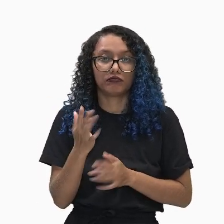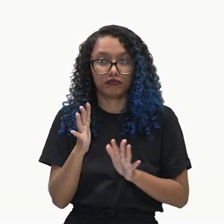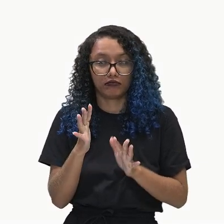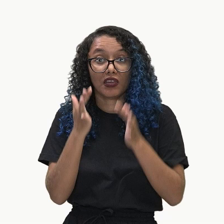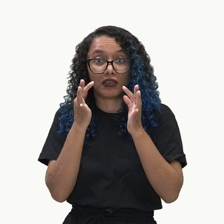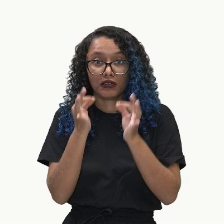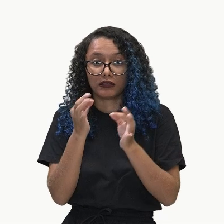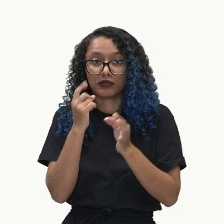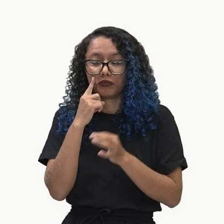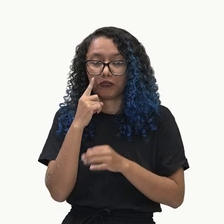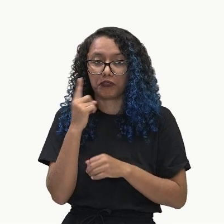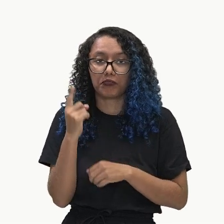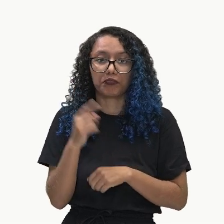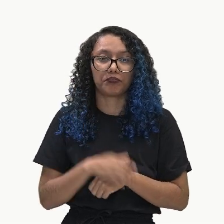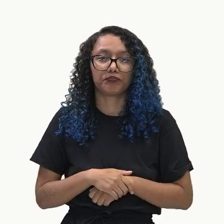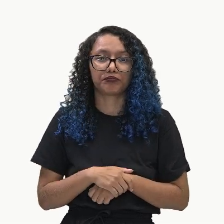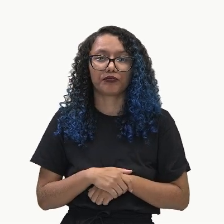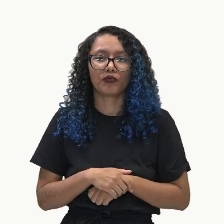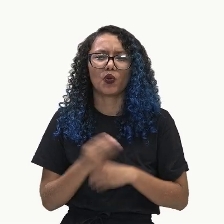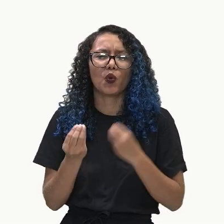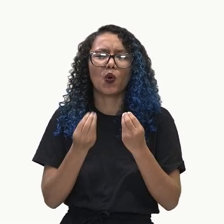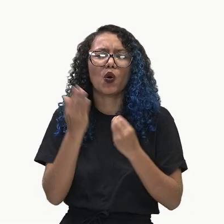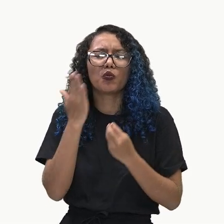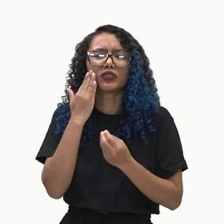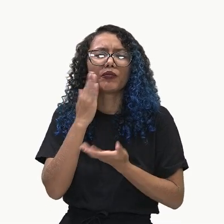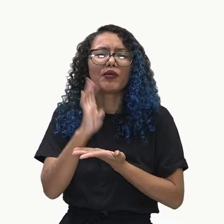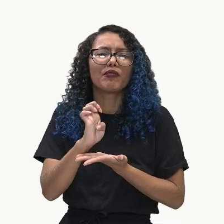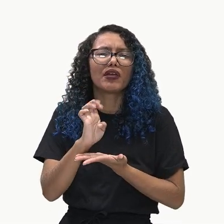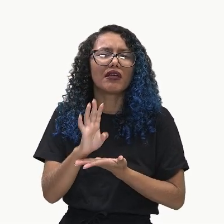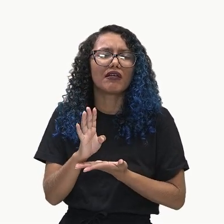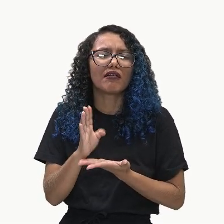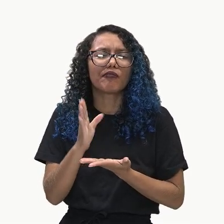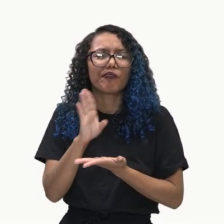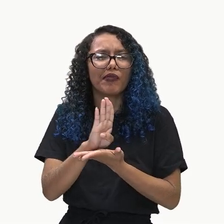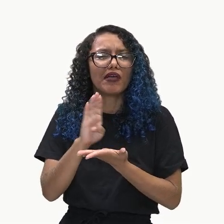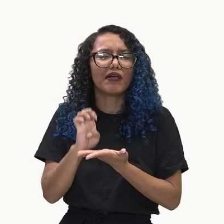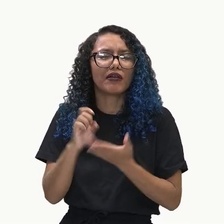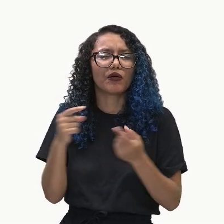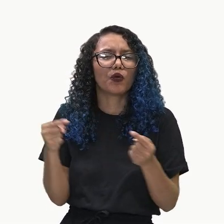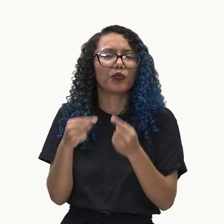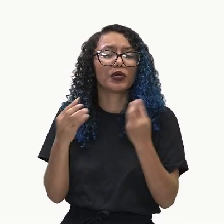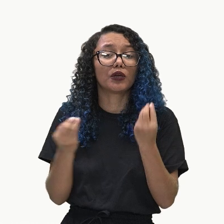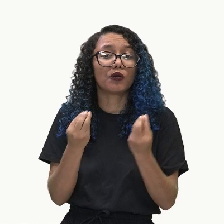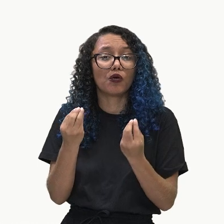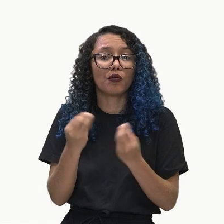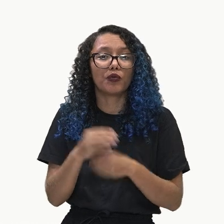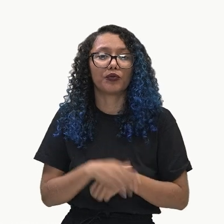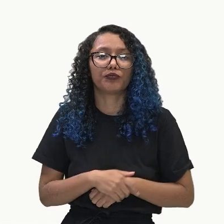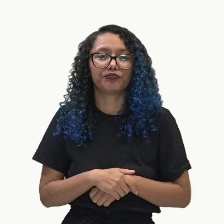esse nome. Como que eu identifico uma base? Pelo radical